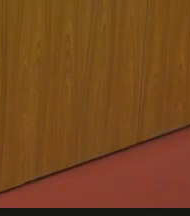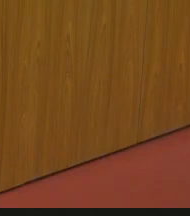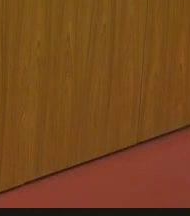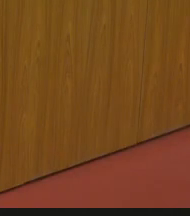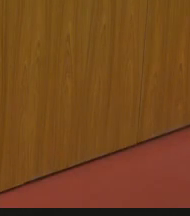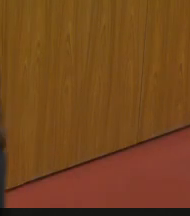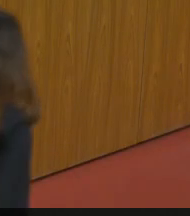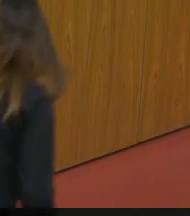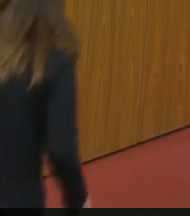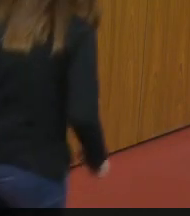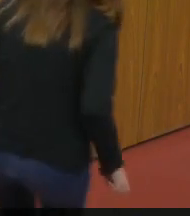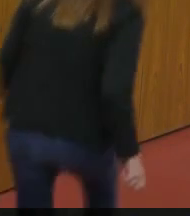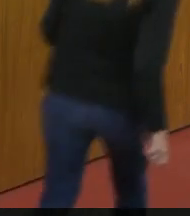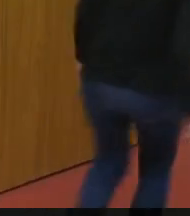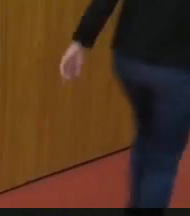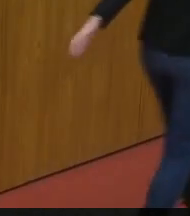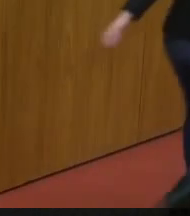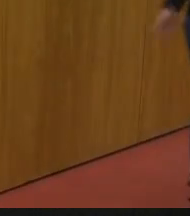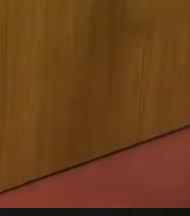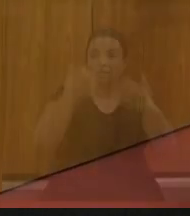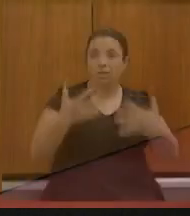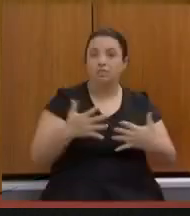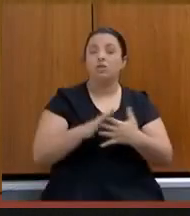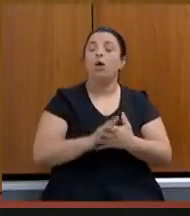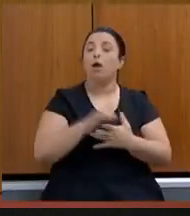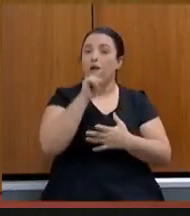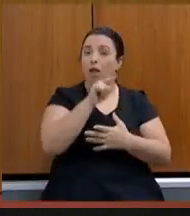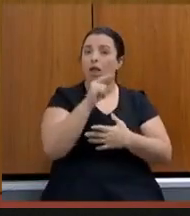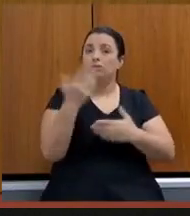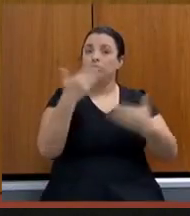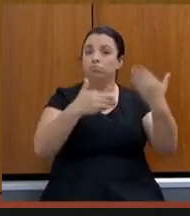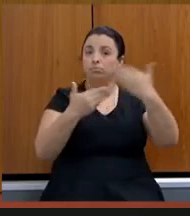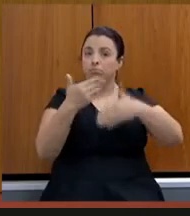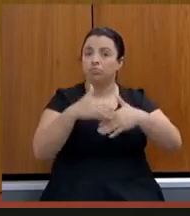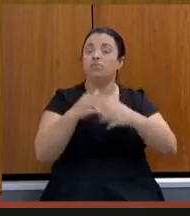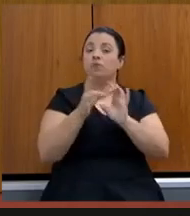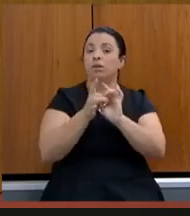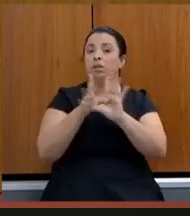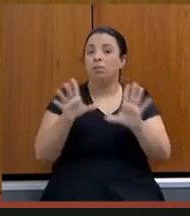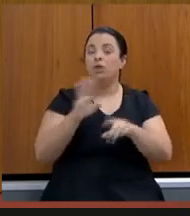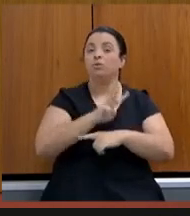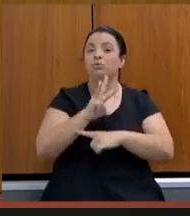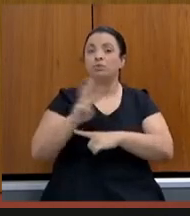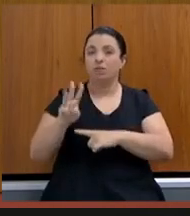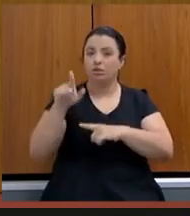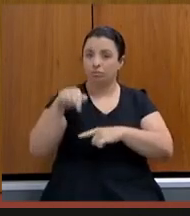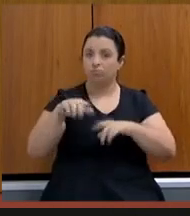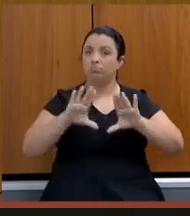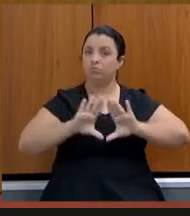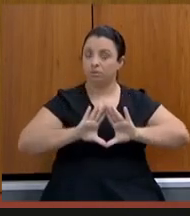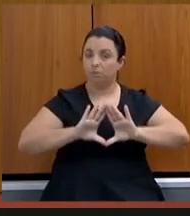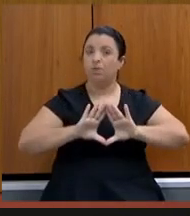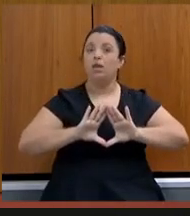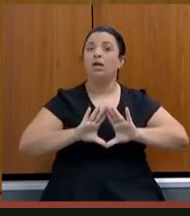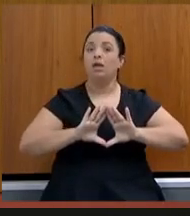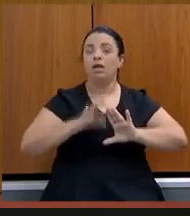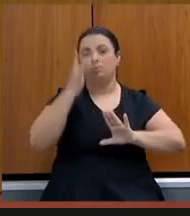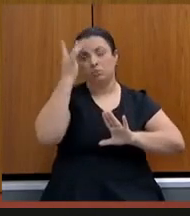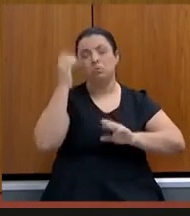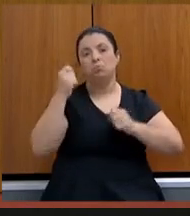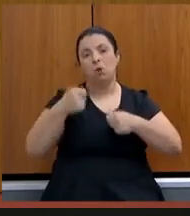importante lembrar que as apresentações ficam disponíveis no site da Assembleia Legislativa só as pessoas